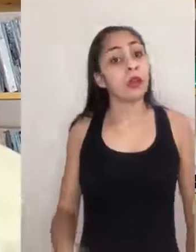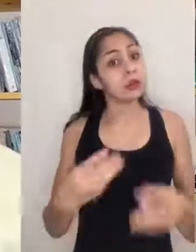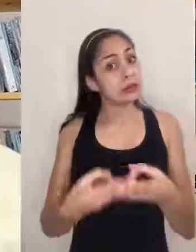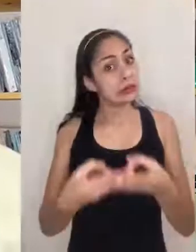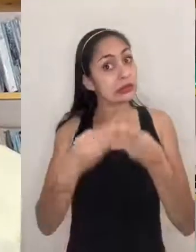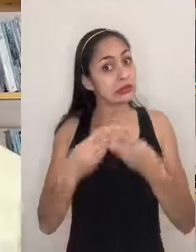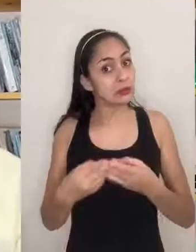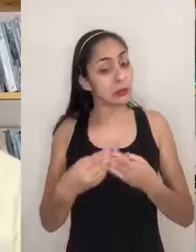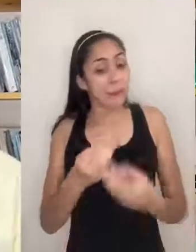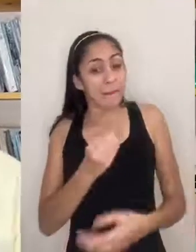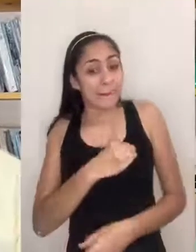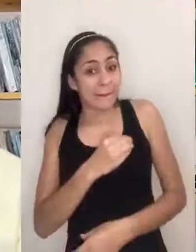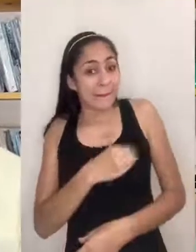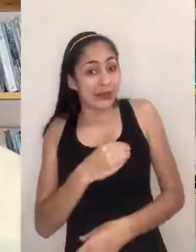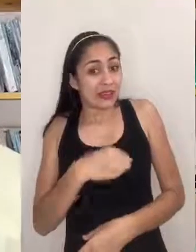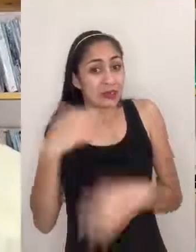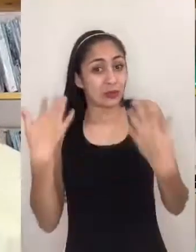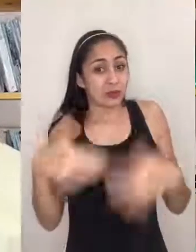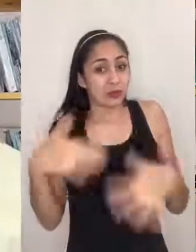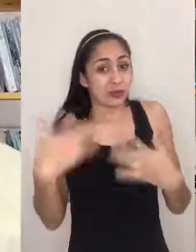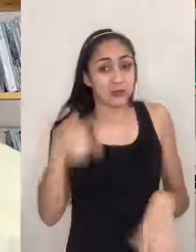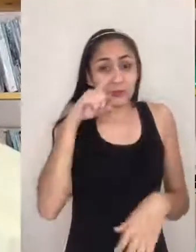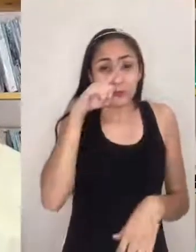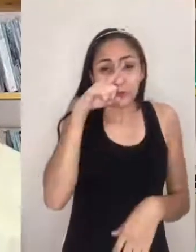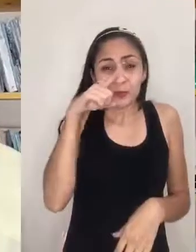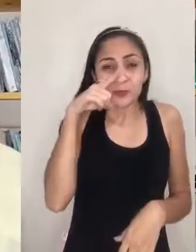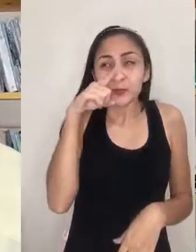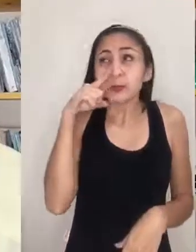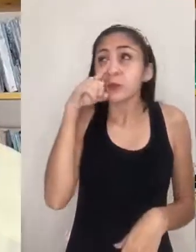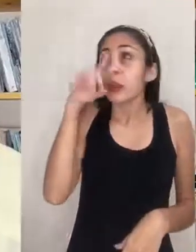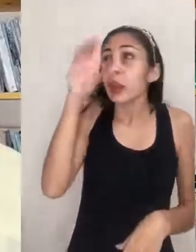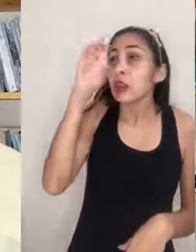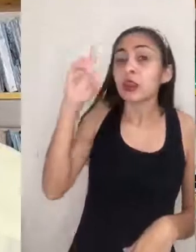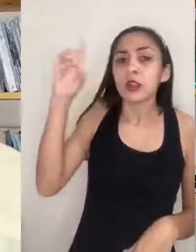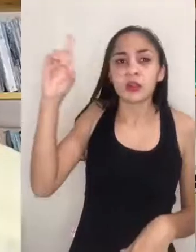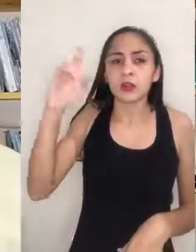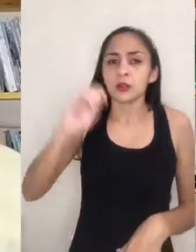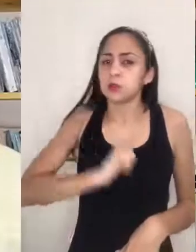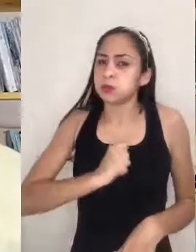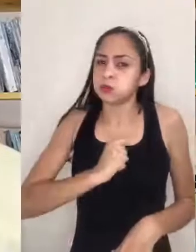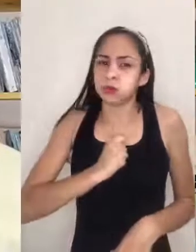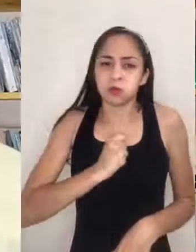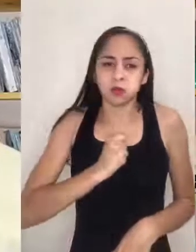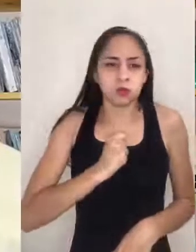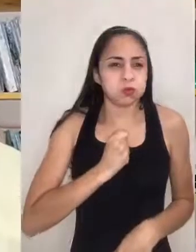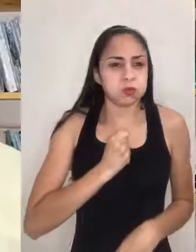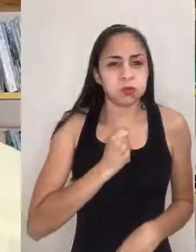Por isso, o pecado, sendo tão grave, faz com que Deus, diante dele, fique